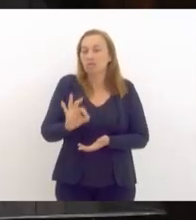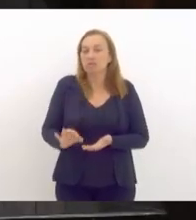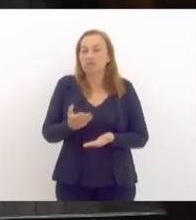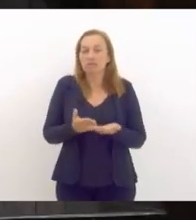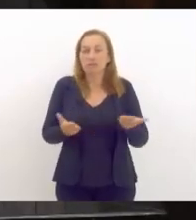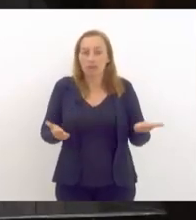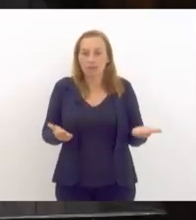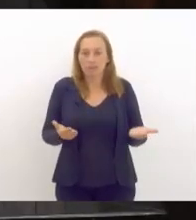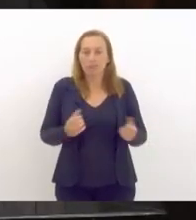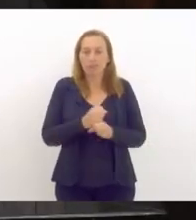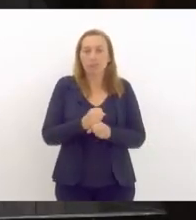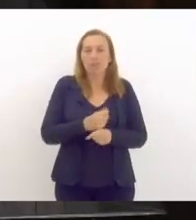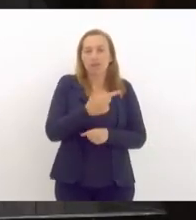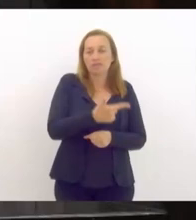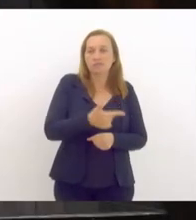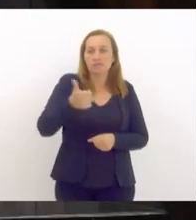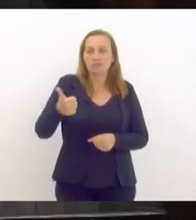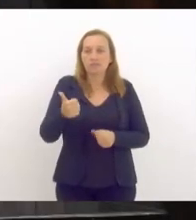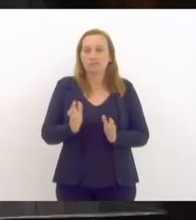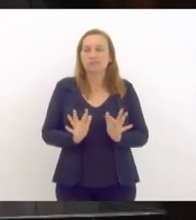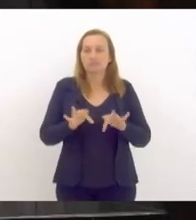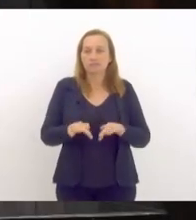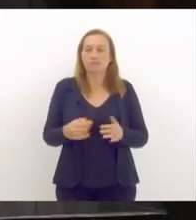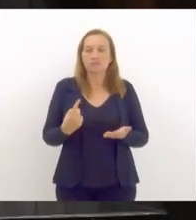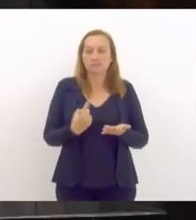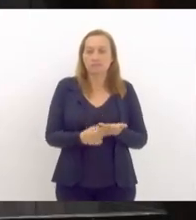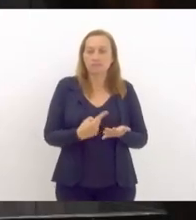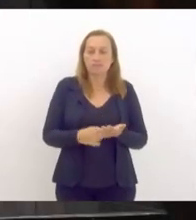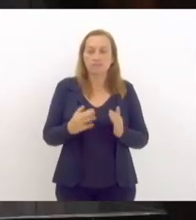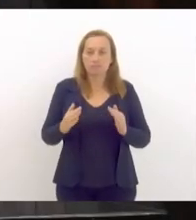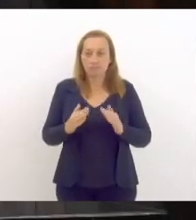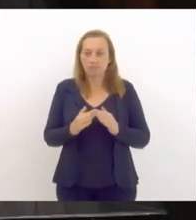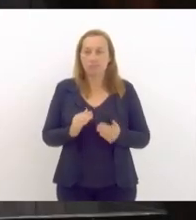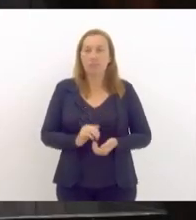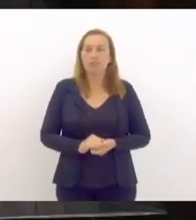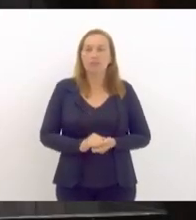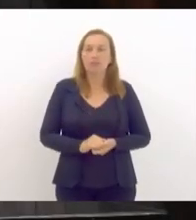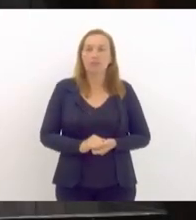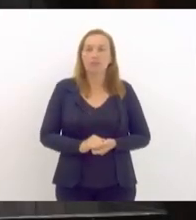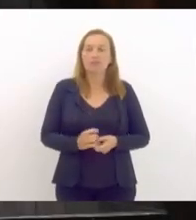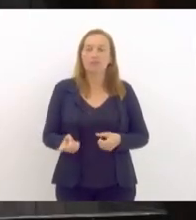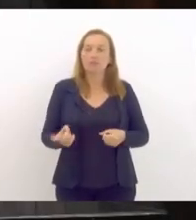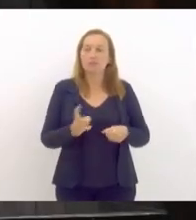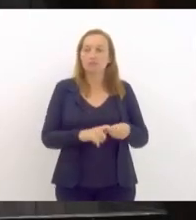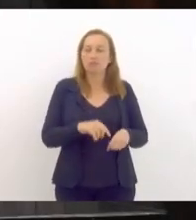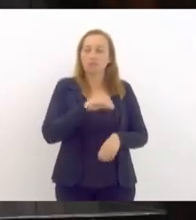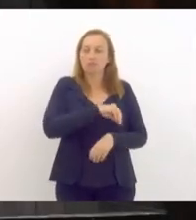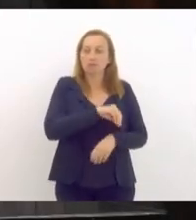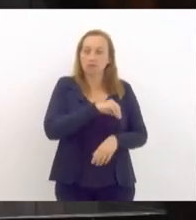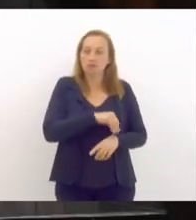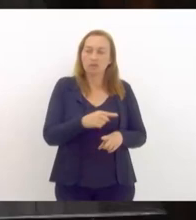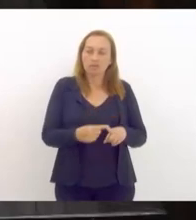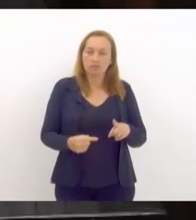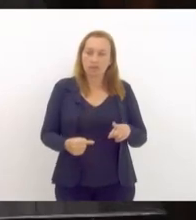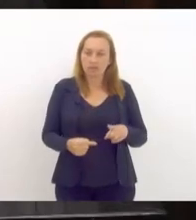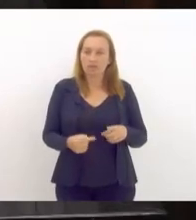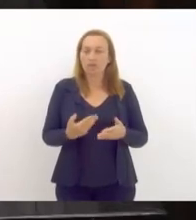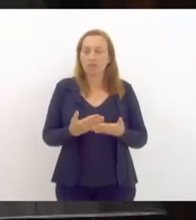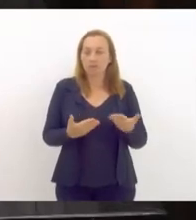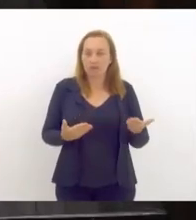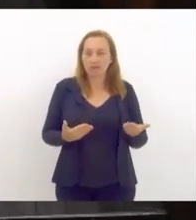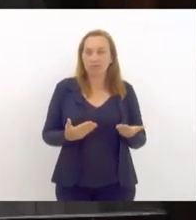no ano 2021 nós fechamos um acordo nessa casa de recomposição de Parte dessas perdas